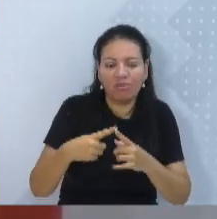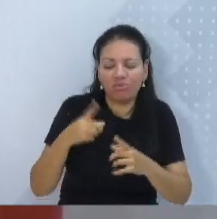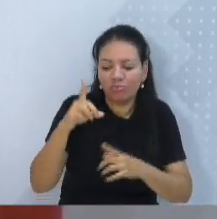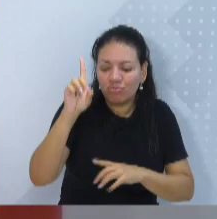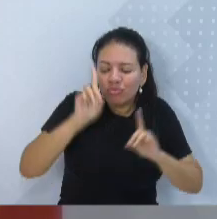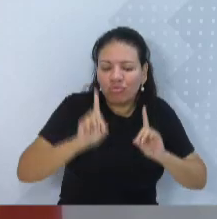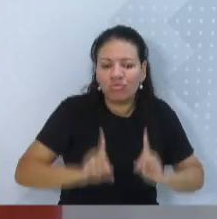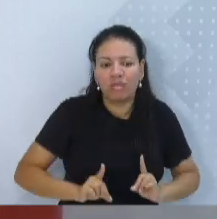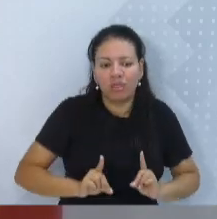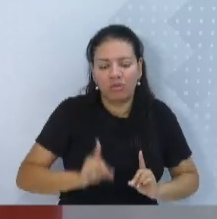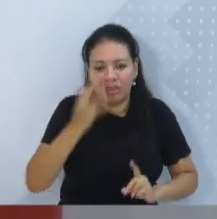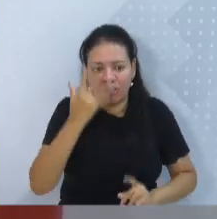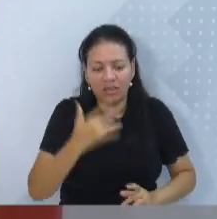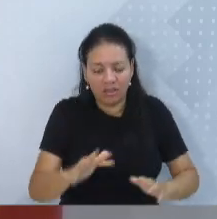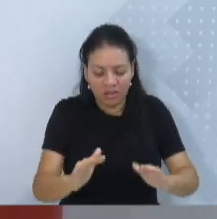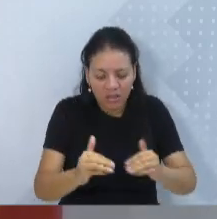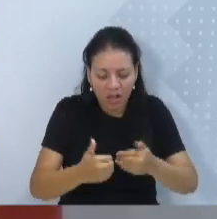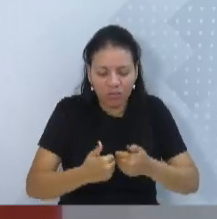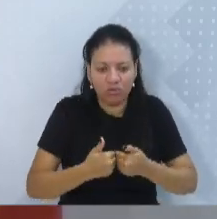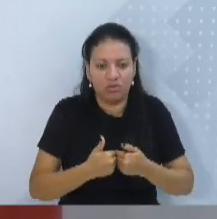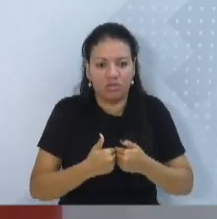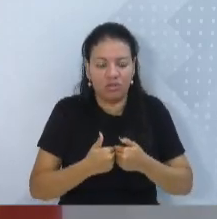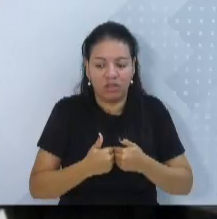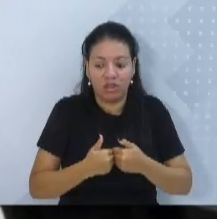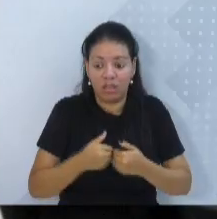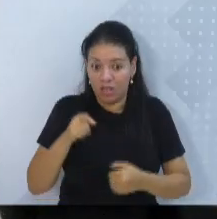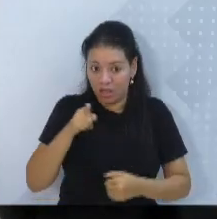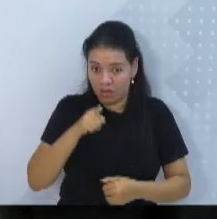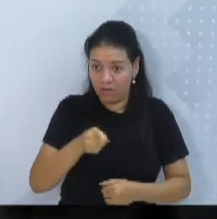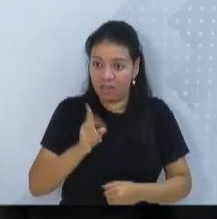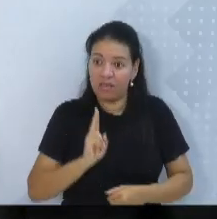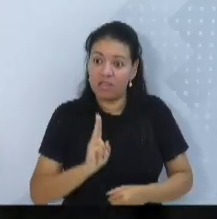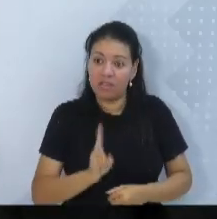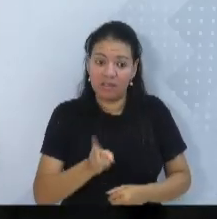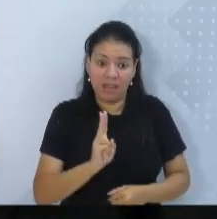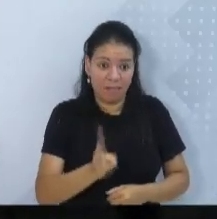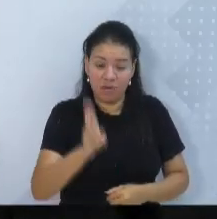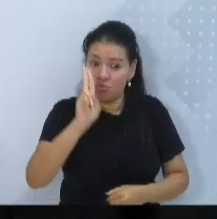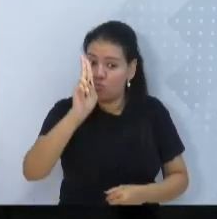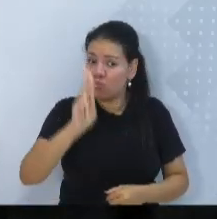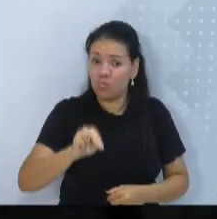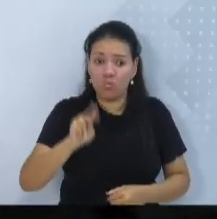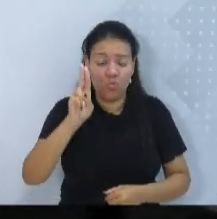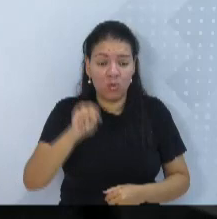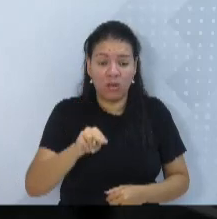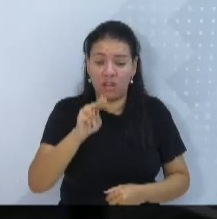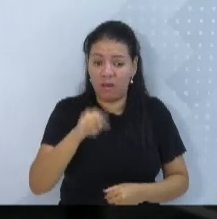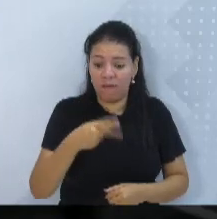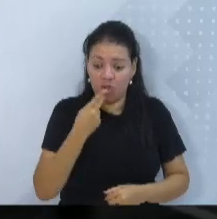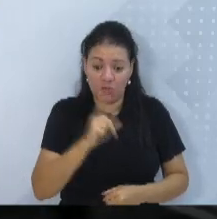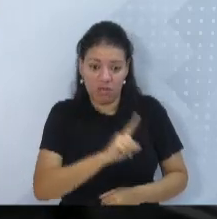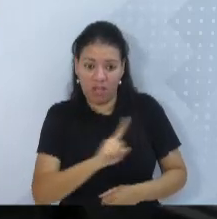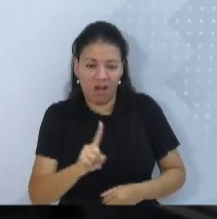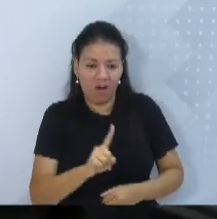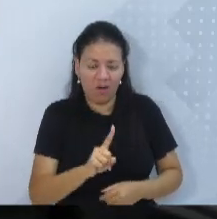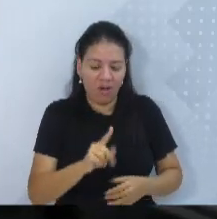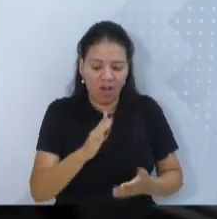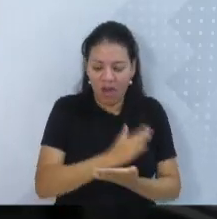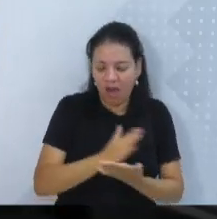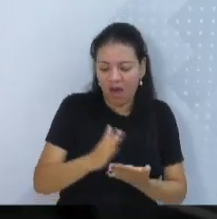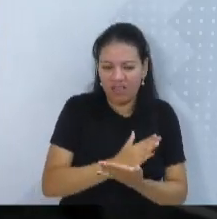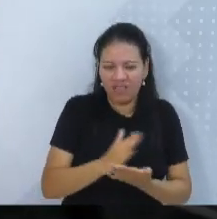nossas crianças autistas e você sempre sempre nunca me disse não muito pelo contrário às vezes deixava um pouco de lado